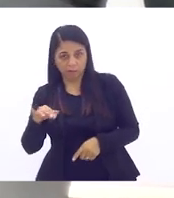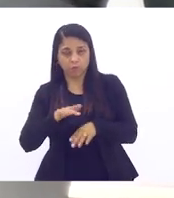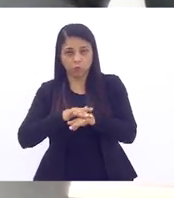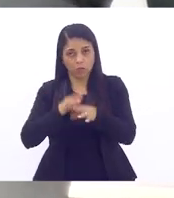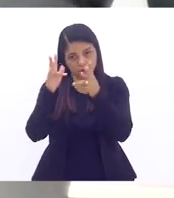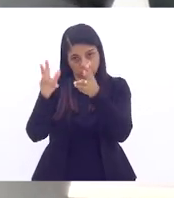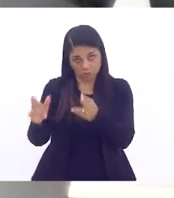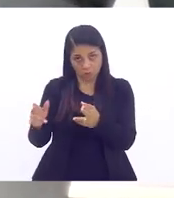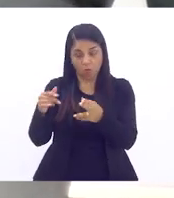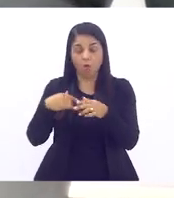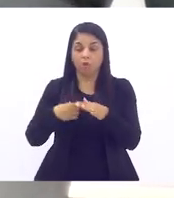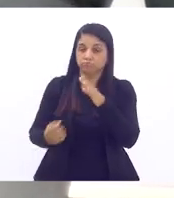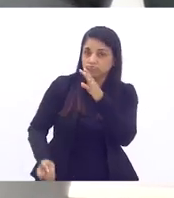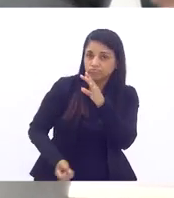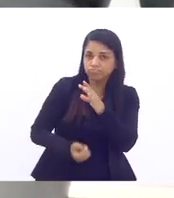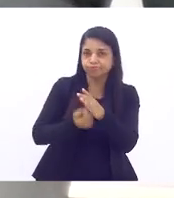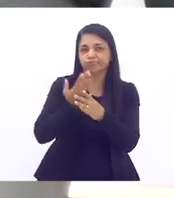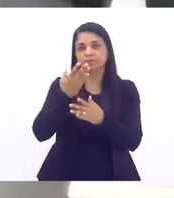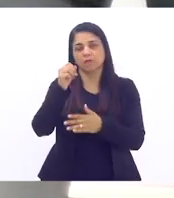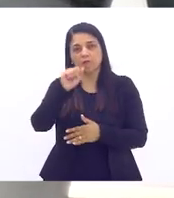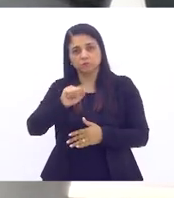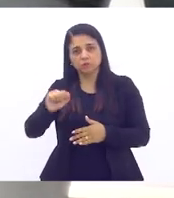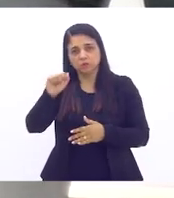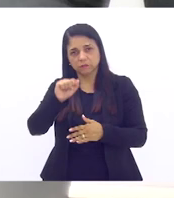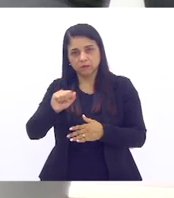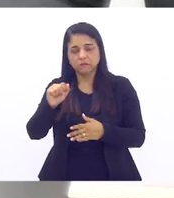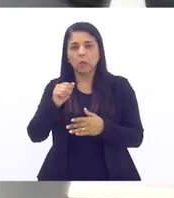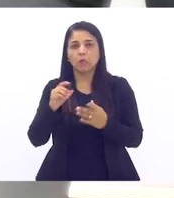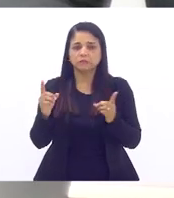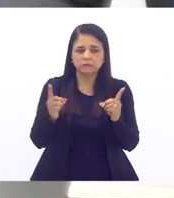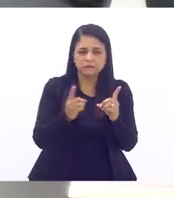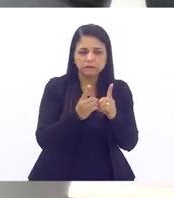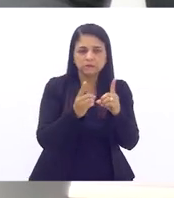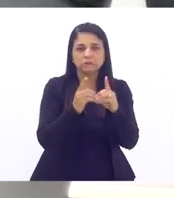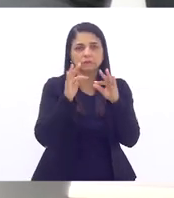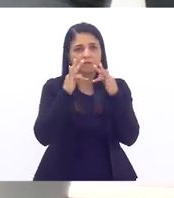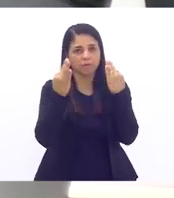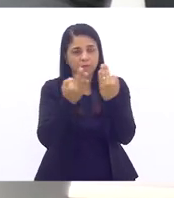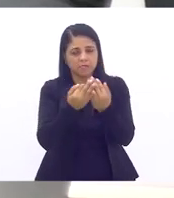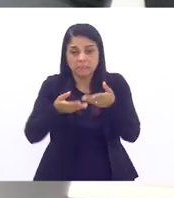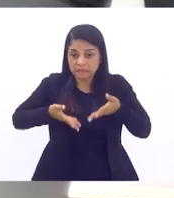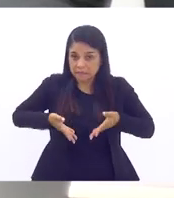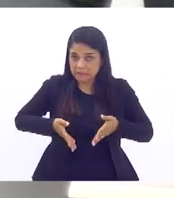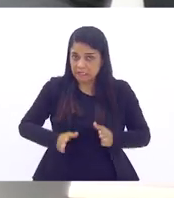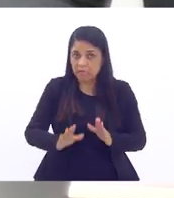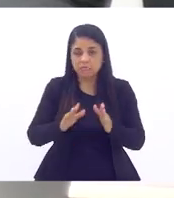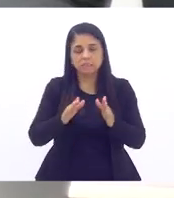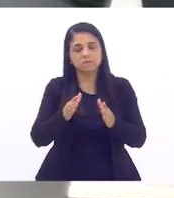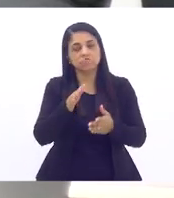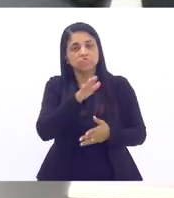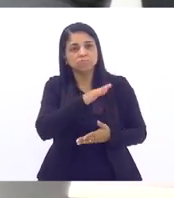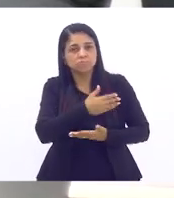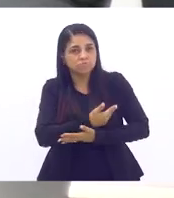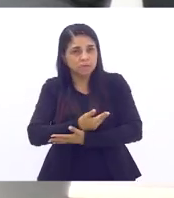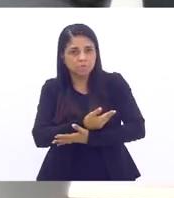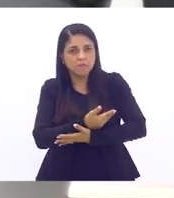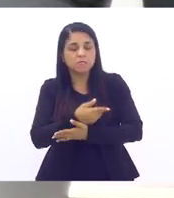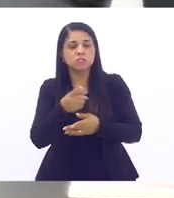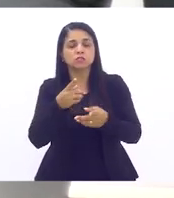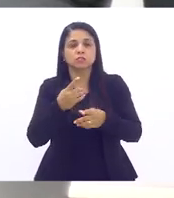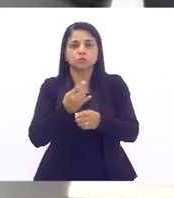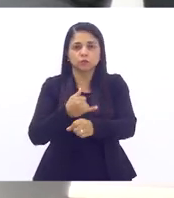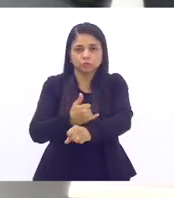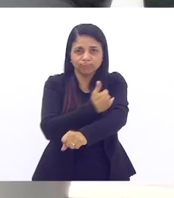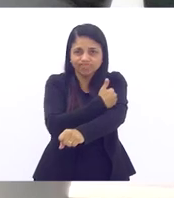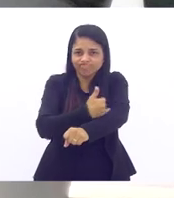desse momento a gente dá assistência às famílias toda vez que nasce uma criança nós vamos aos hospitais